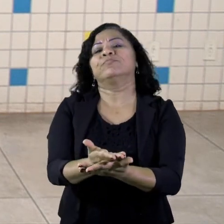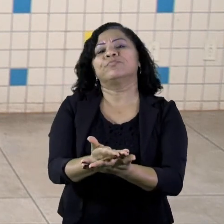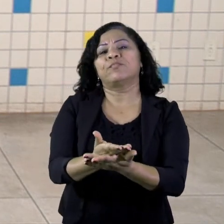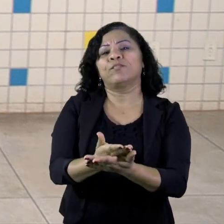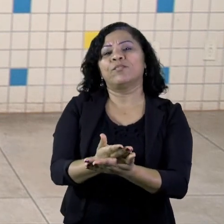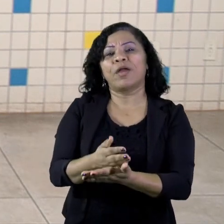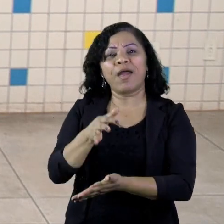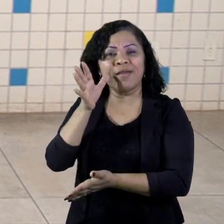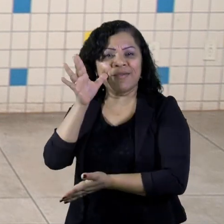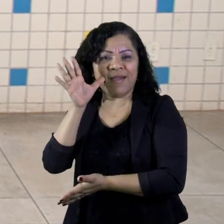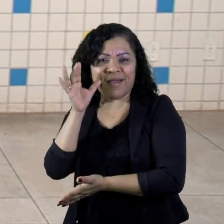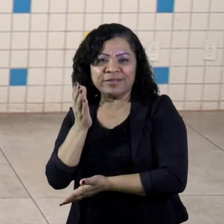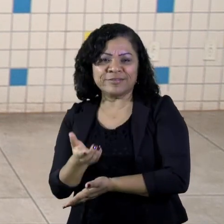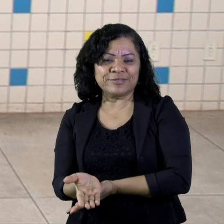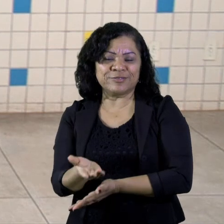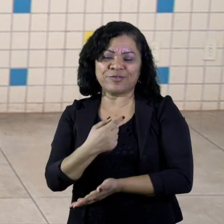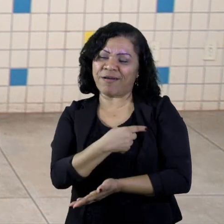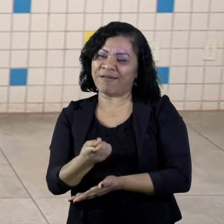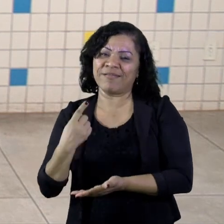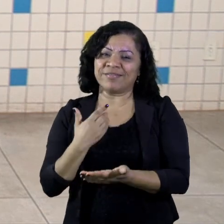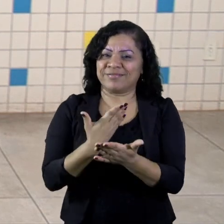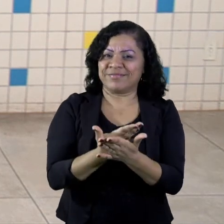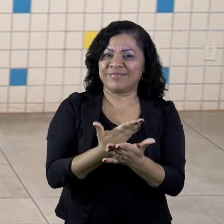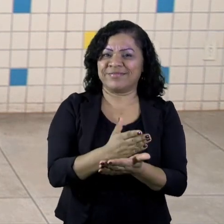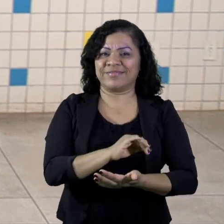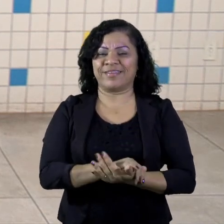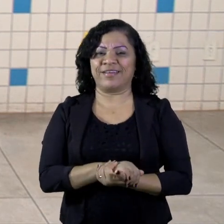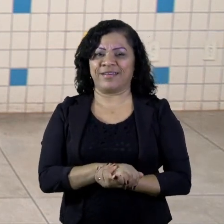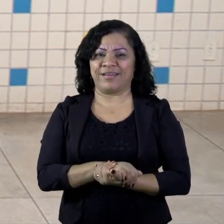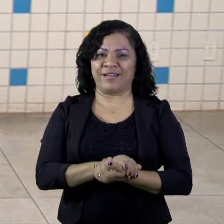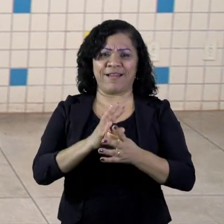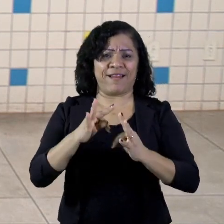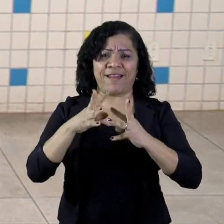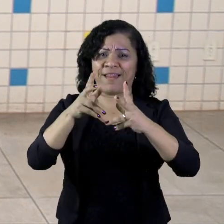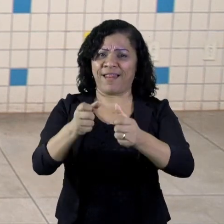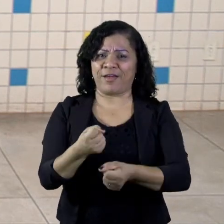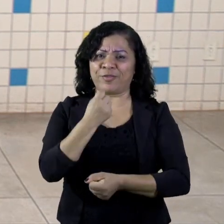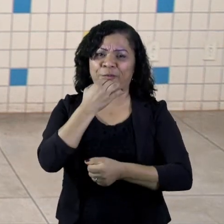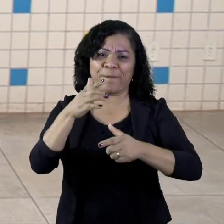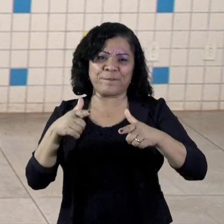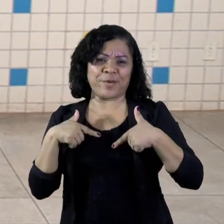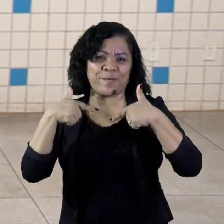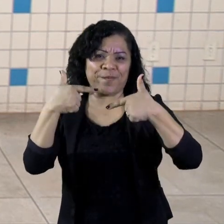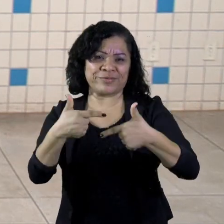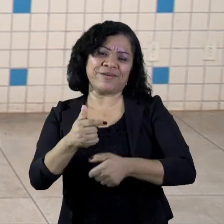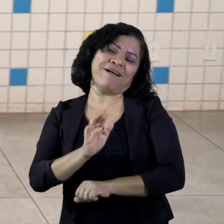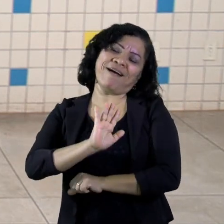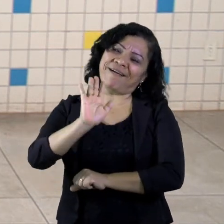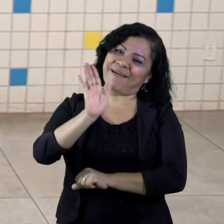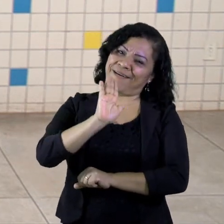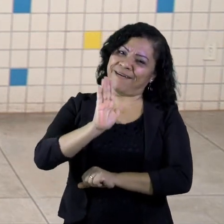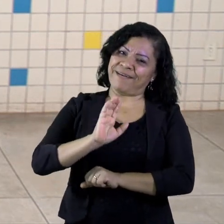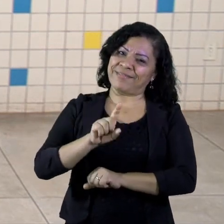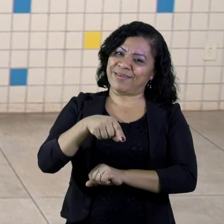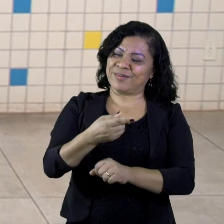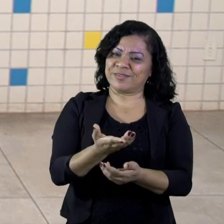às nossas aulas. A todos vocês, uma boa sorte e até a nossa próxima aula.